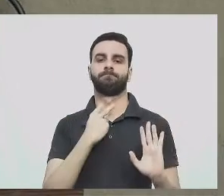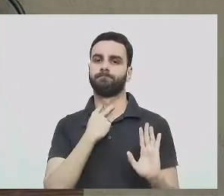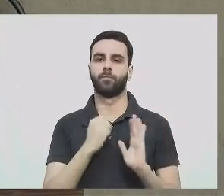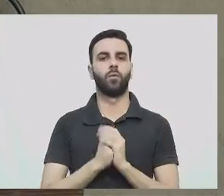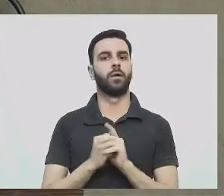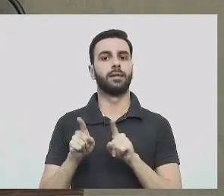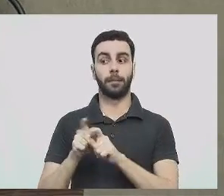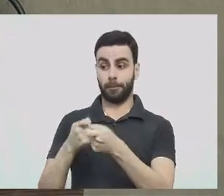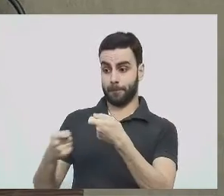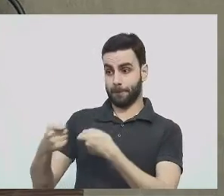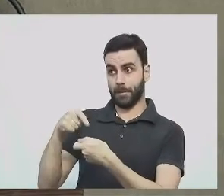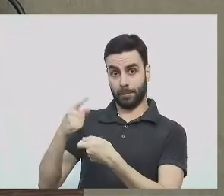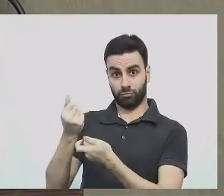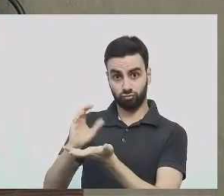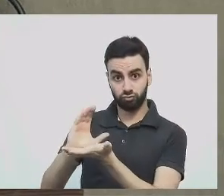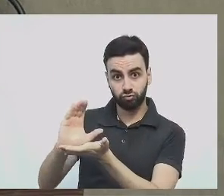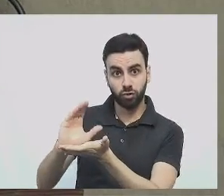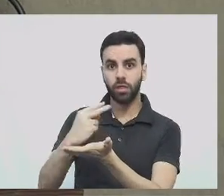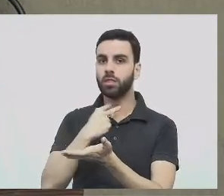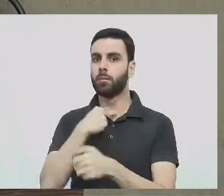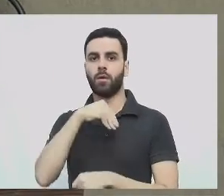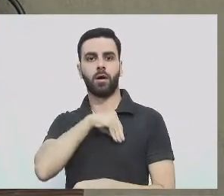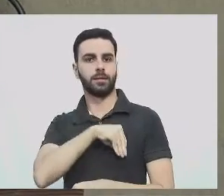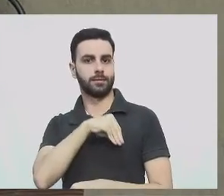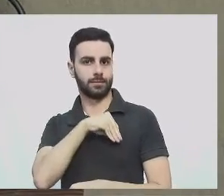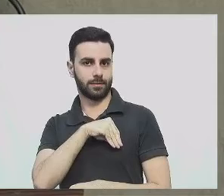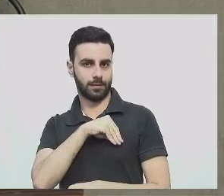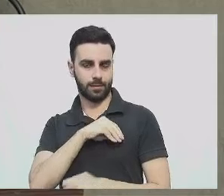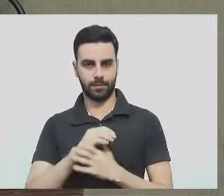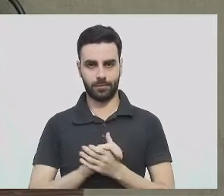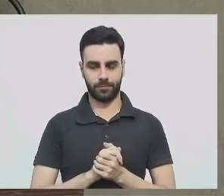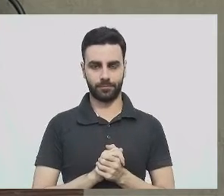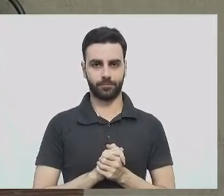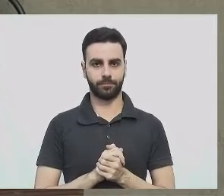Nenhum mantenedor pode ter salário.